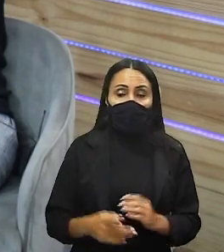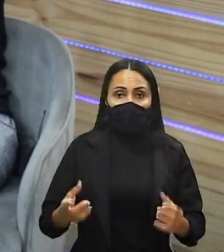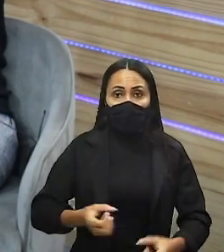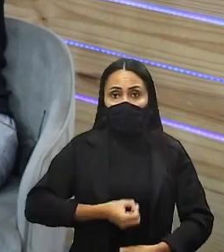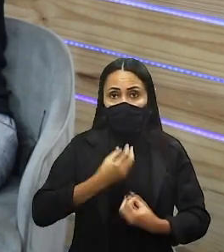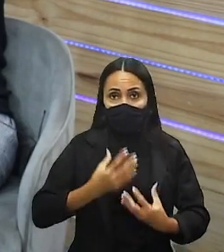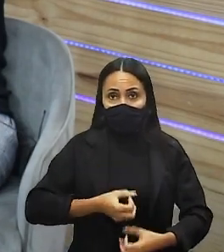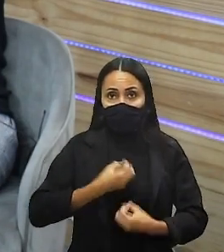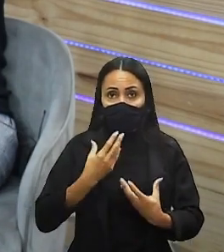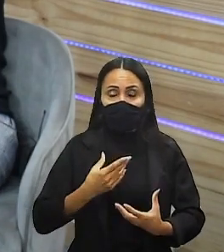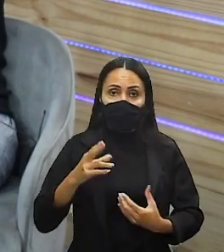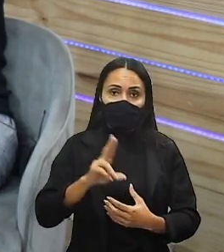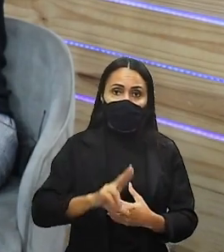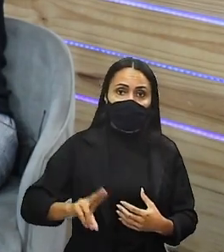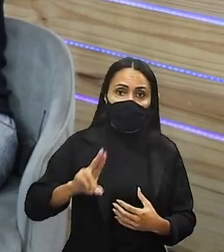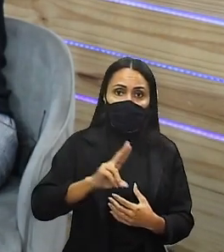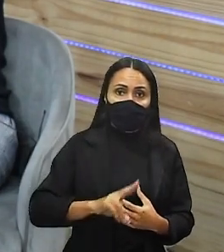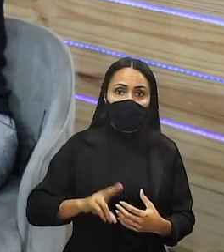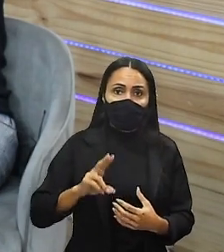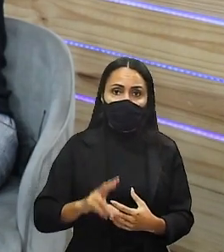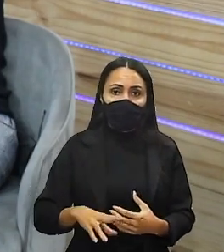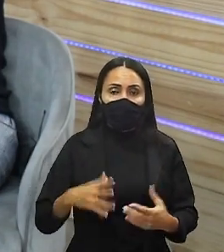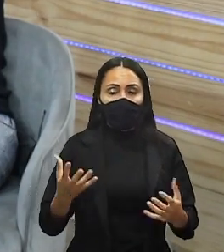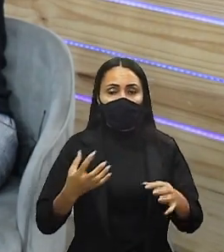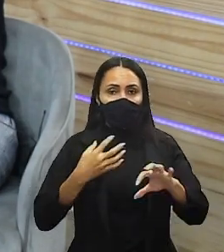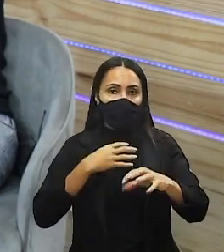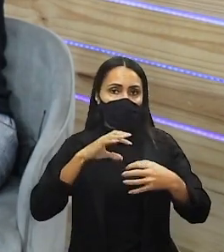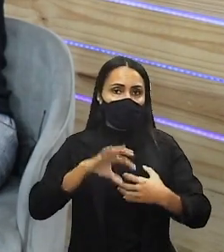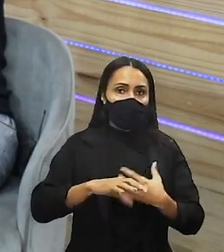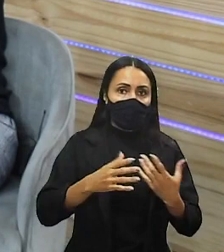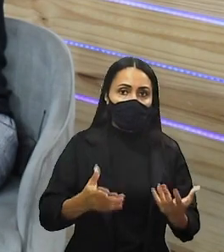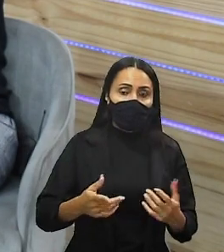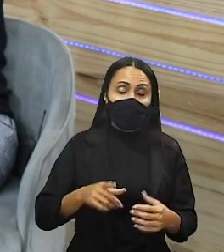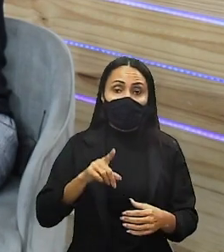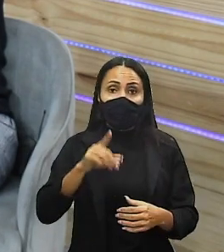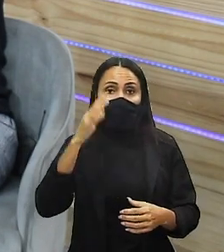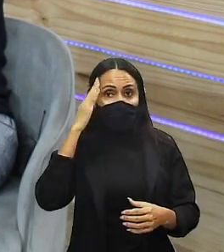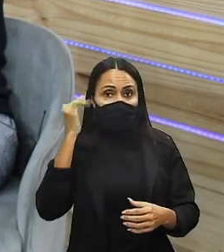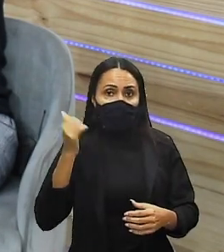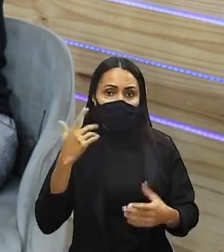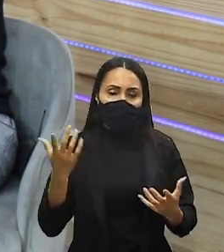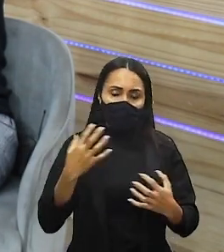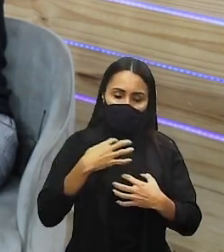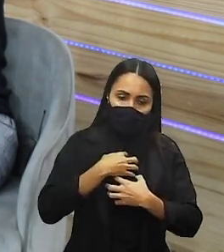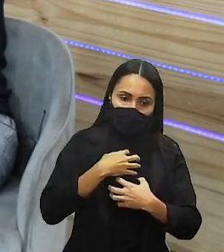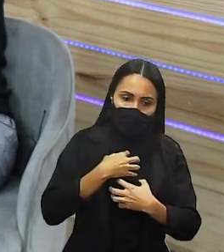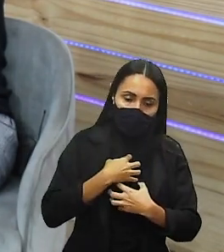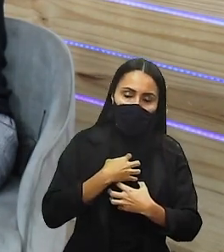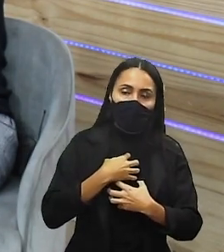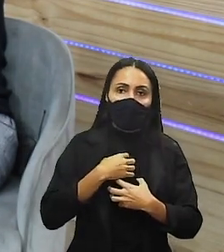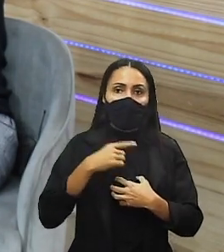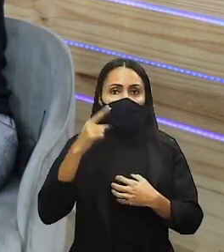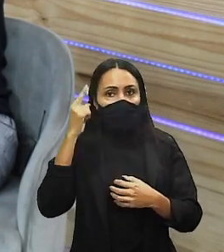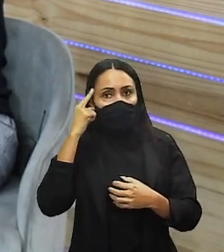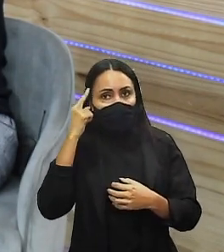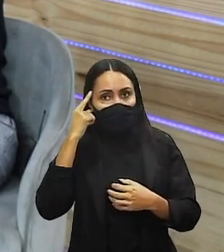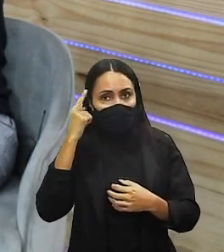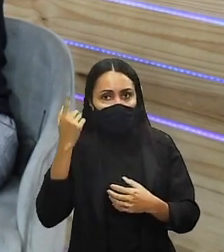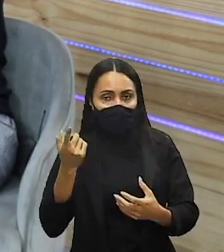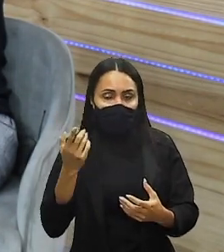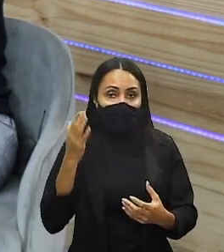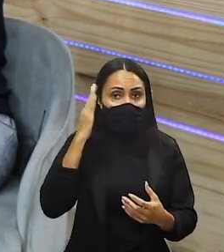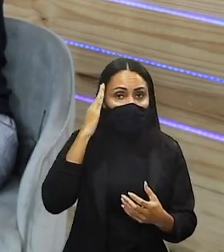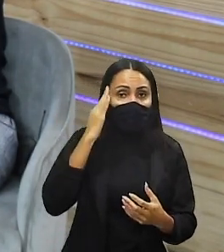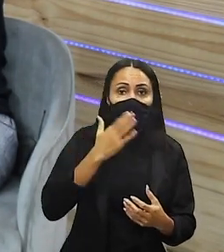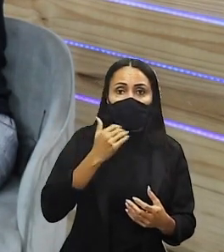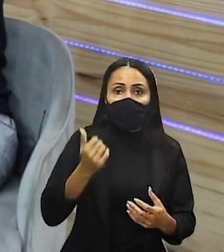né, que eles usam como coloque-se no meu lugar. Então, você só vai saber o que eu sinto, você só vai pensar ou entender